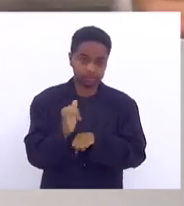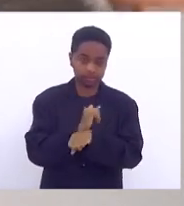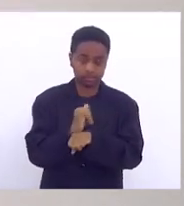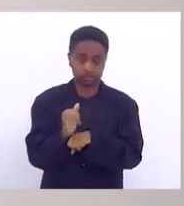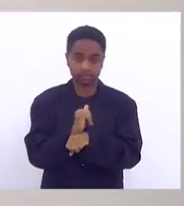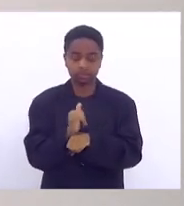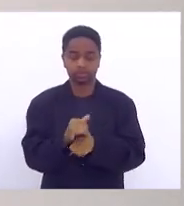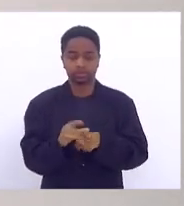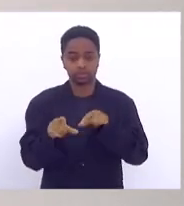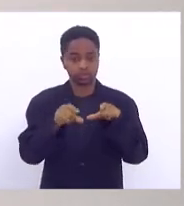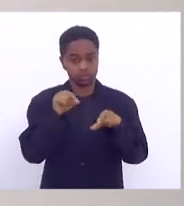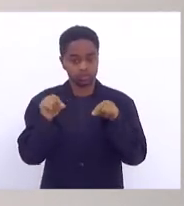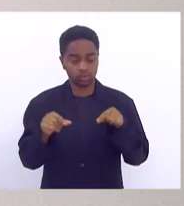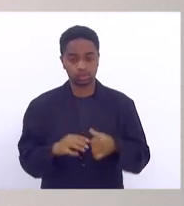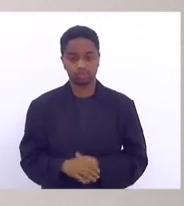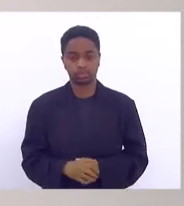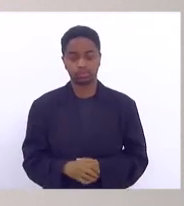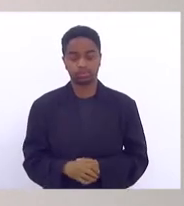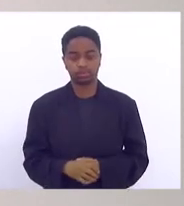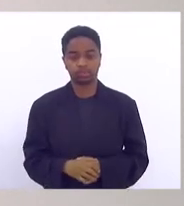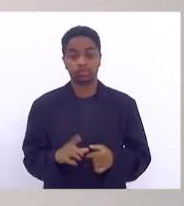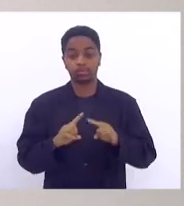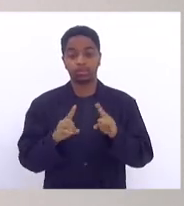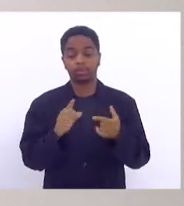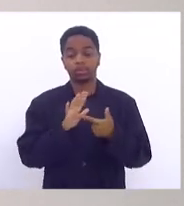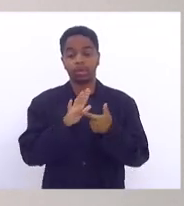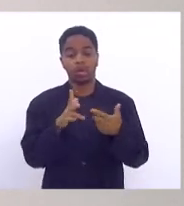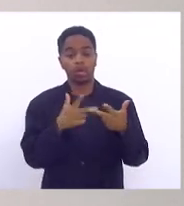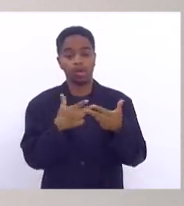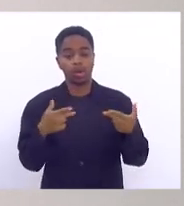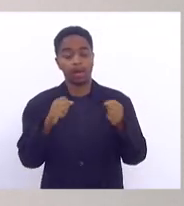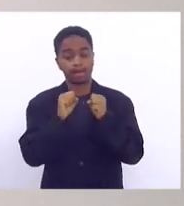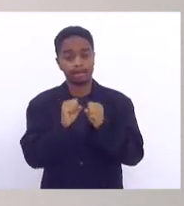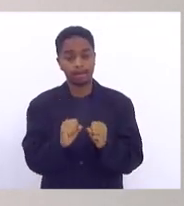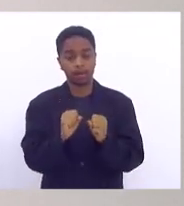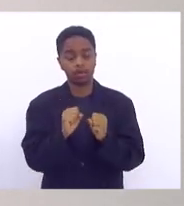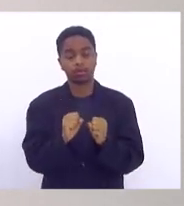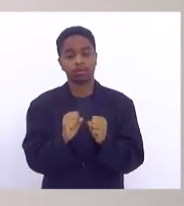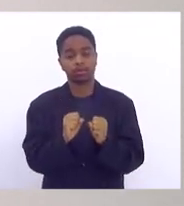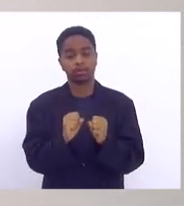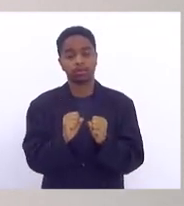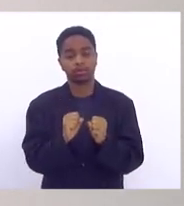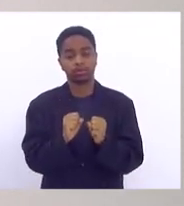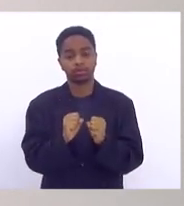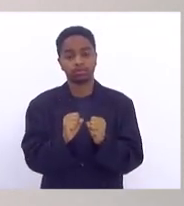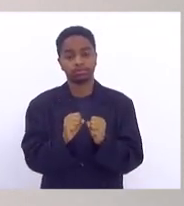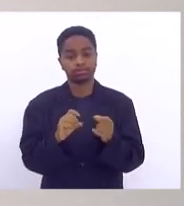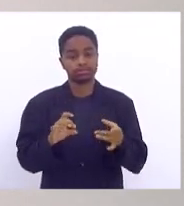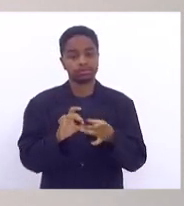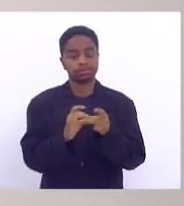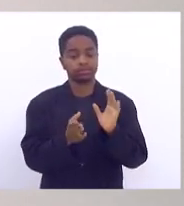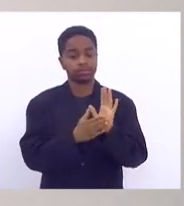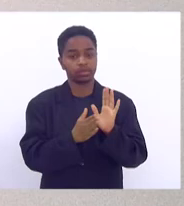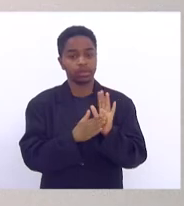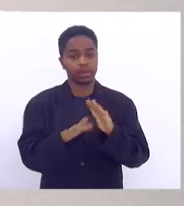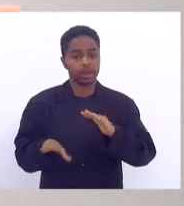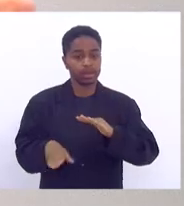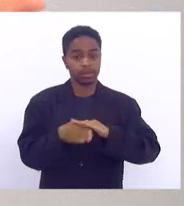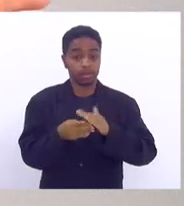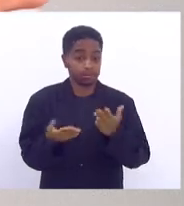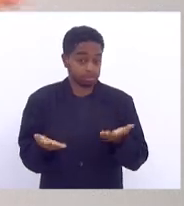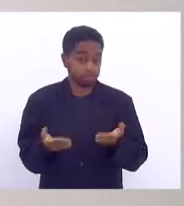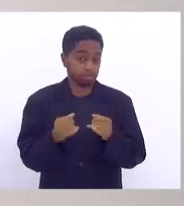alternativas Dr Robson que podem muito bem ser objeto de uma proposta de emenda por